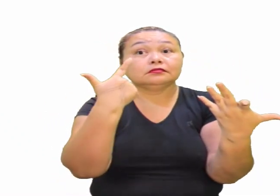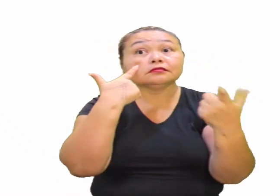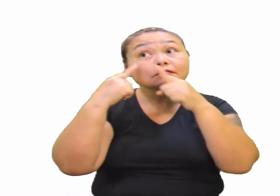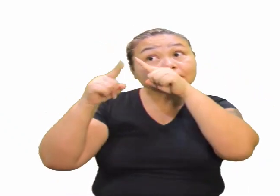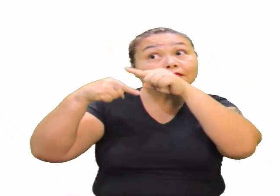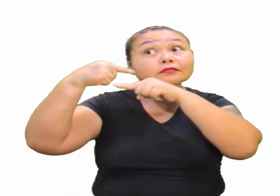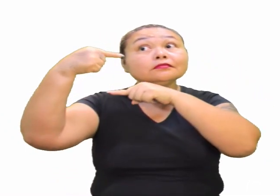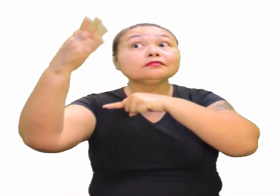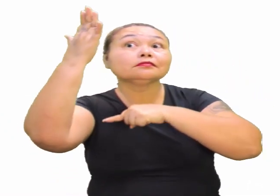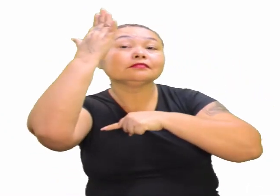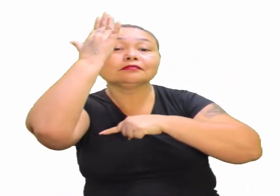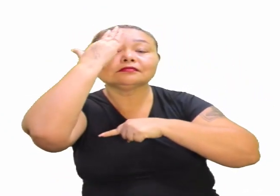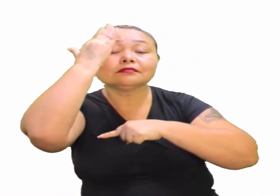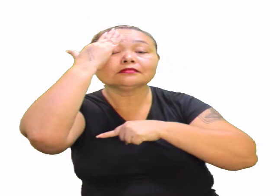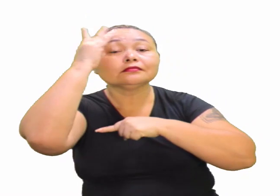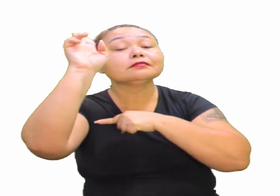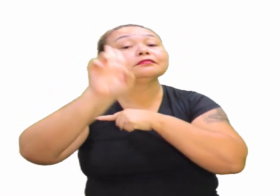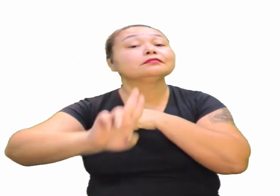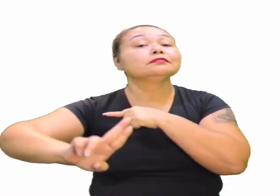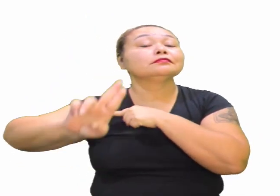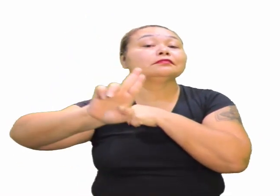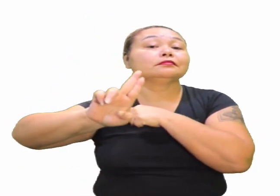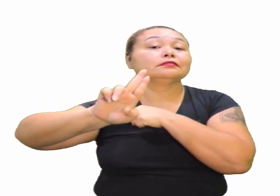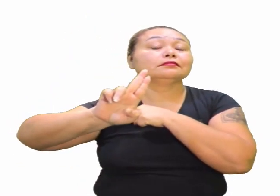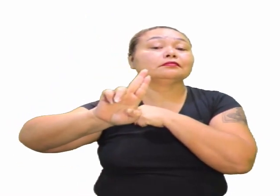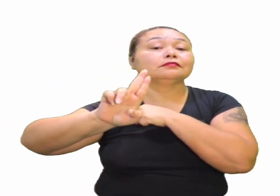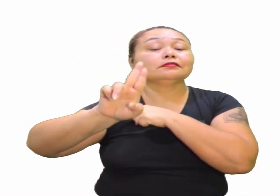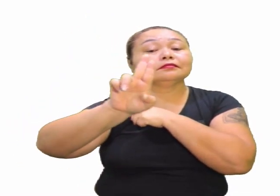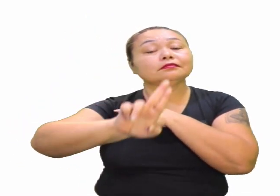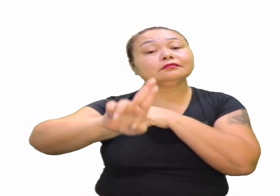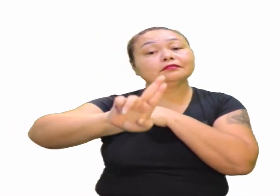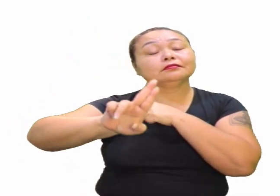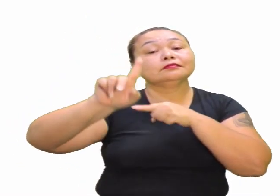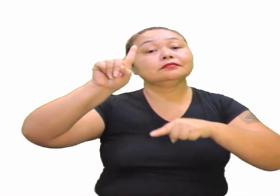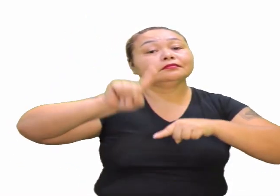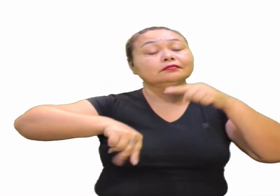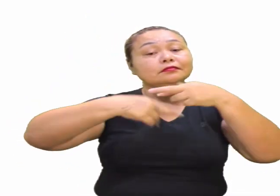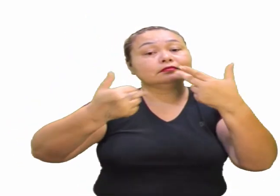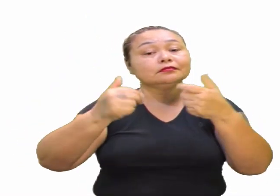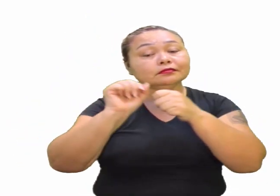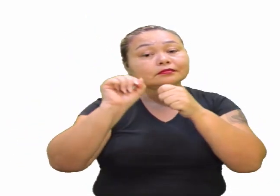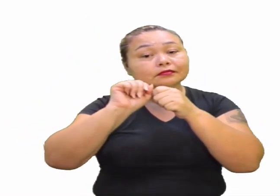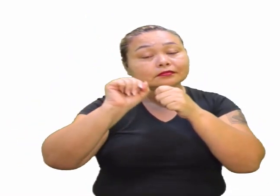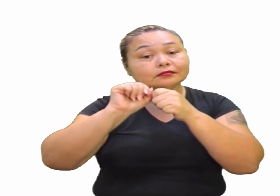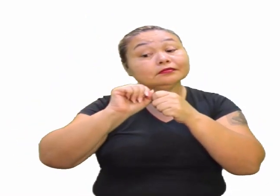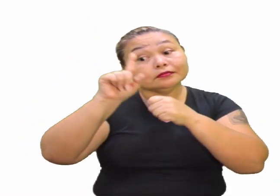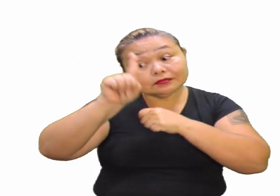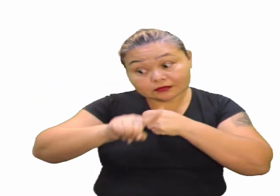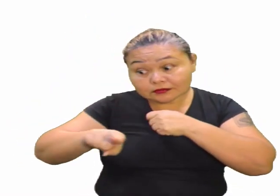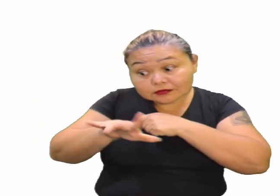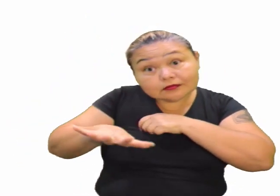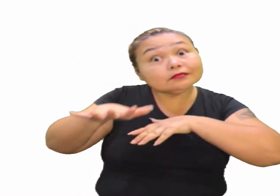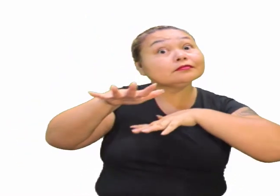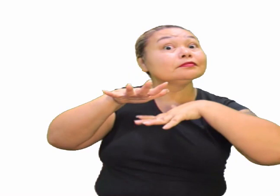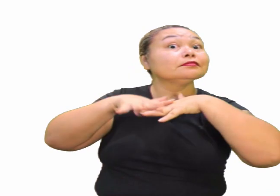prevista através do uso da ferramenta que é a